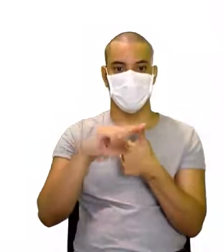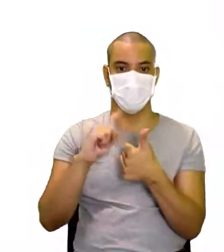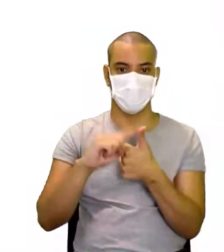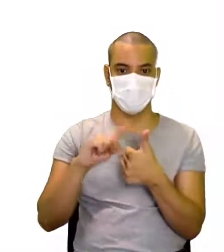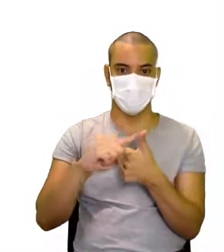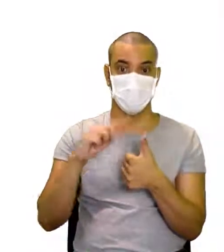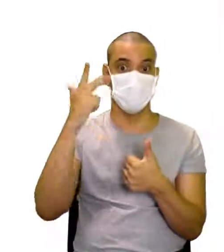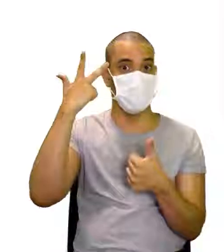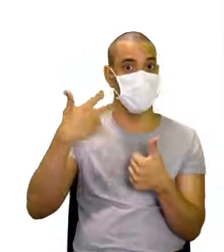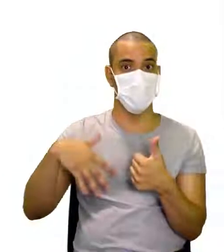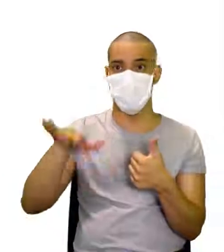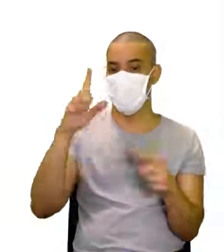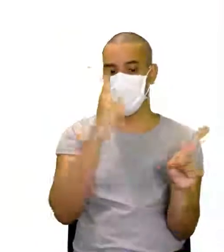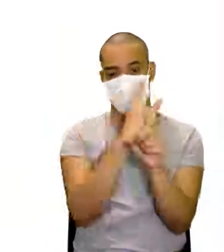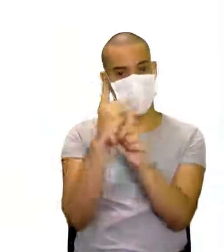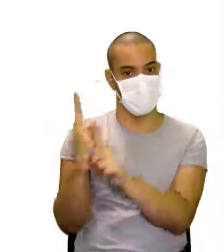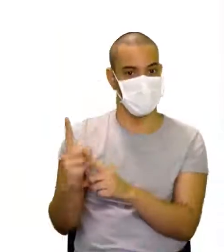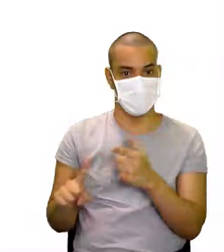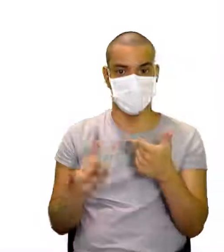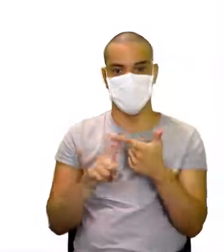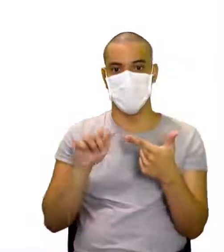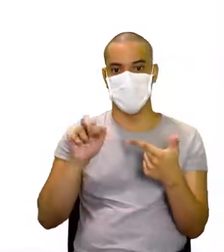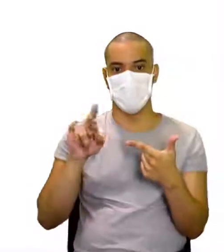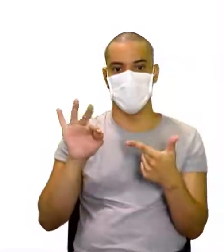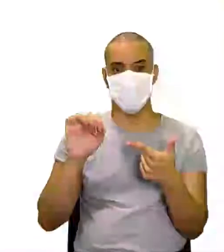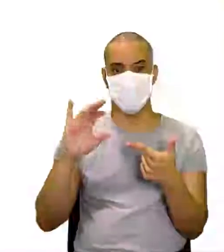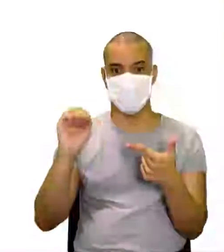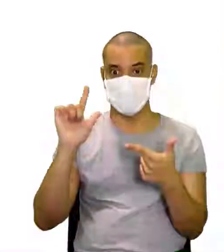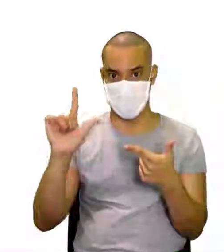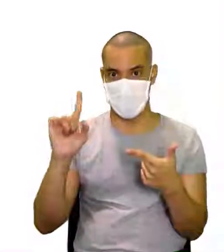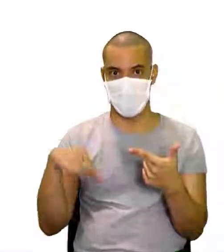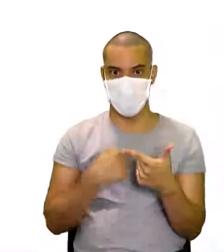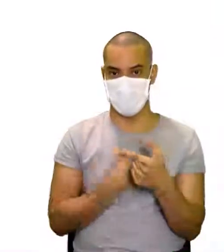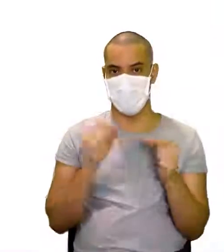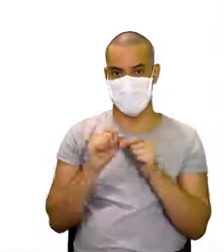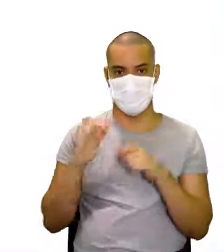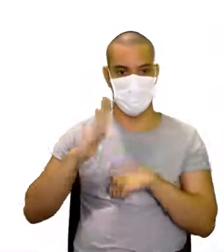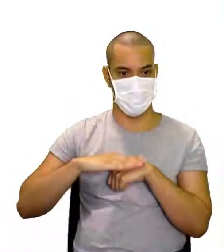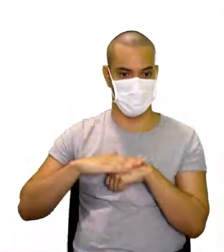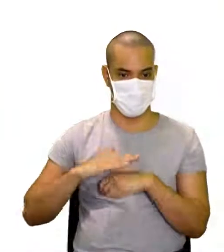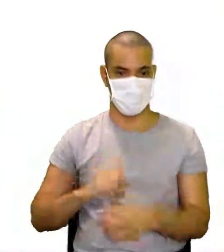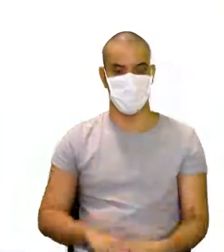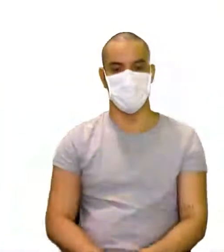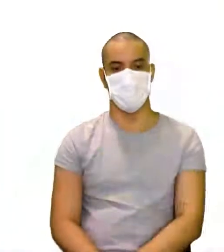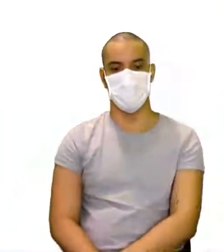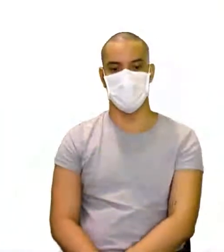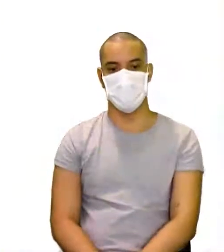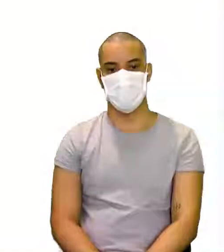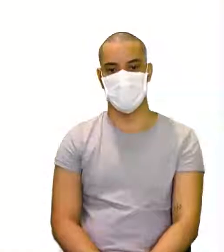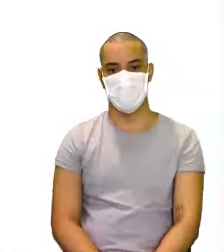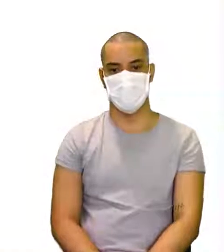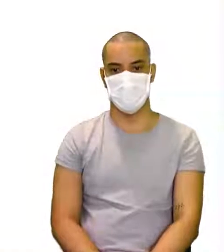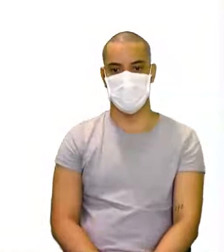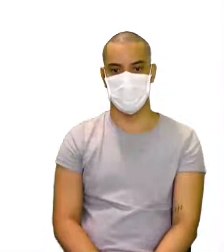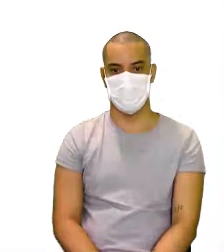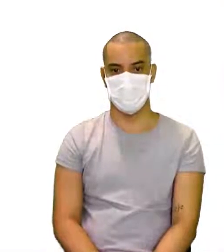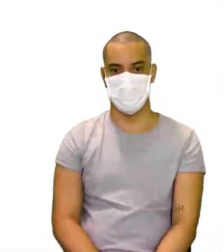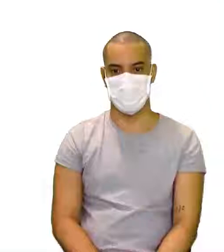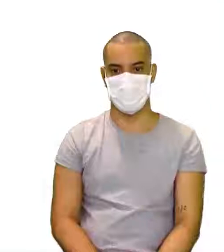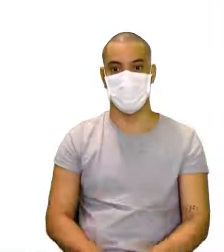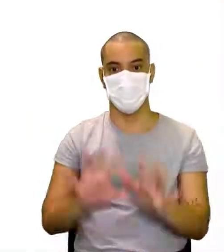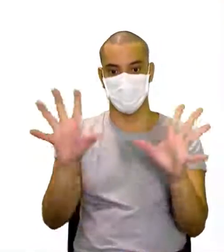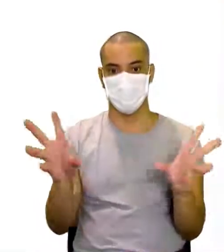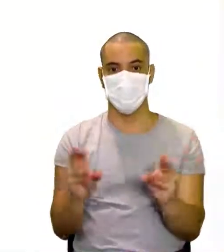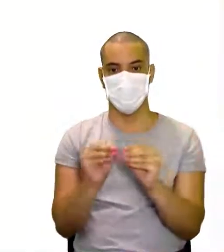natural, que é encontrado na natureza, e o ímã artificial, como nós já falamos, que é aquele que se resulta da